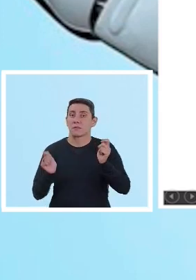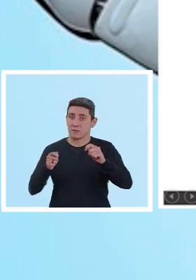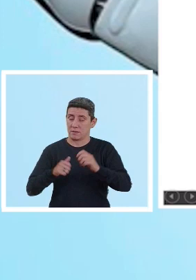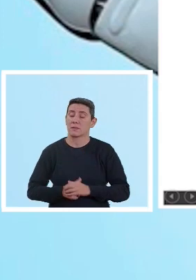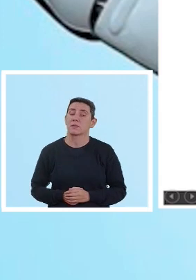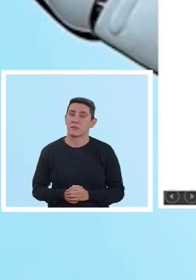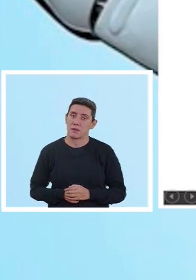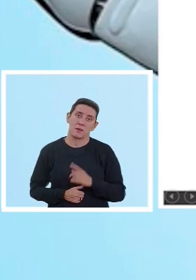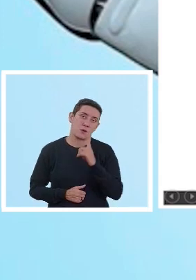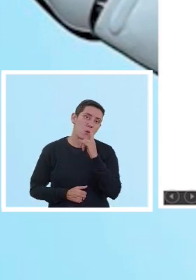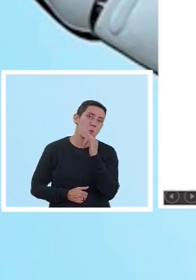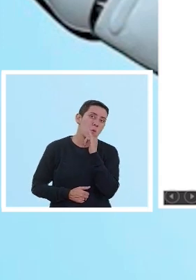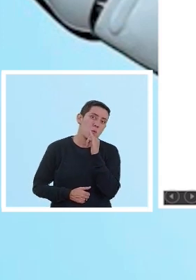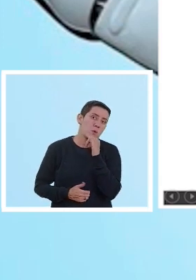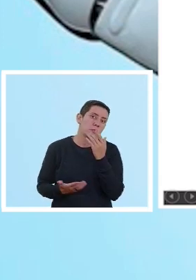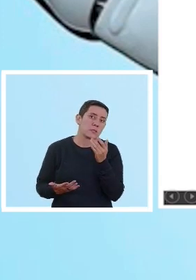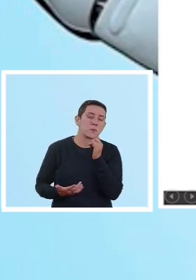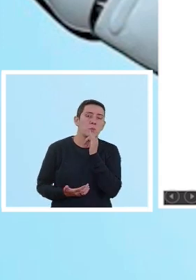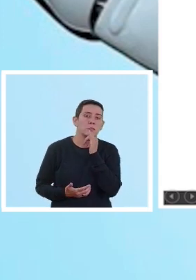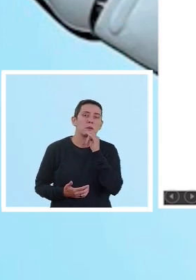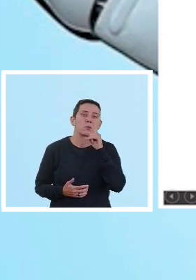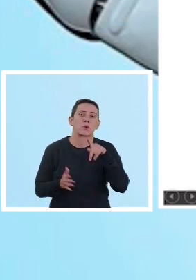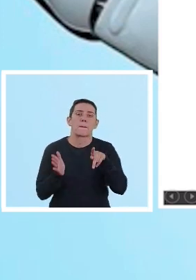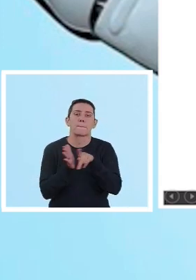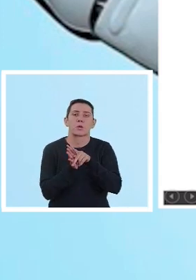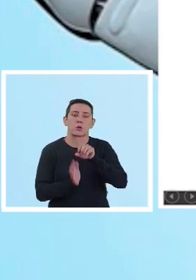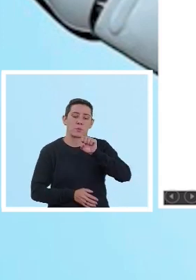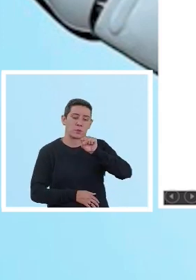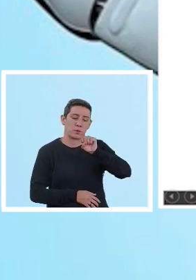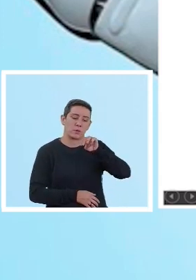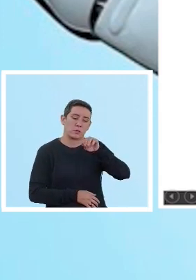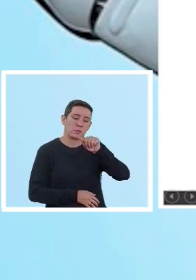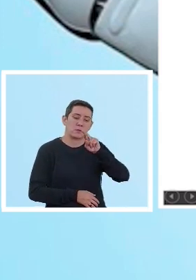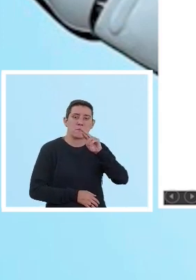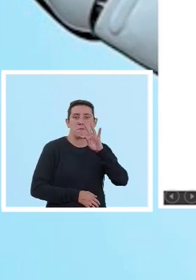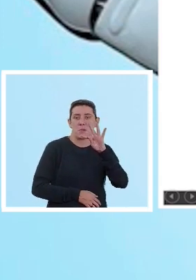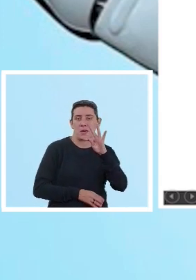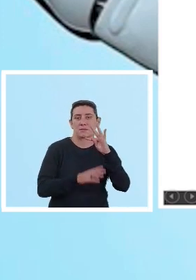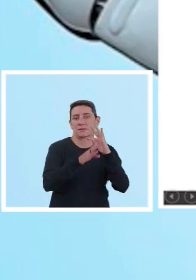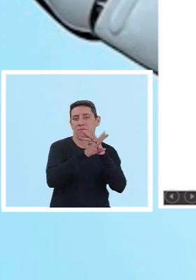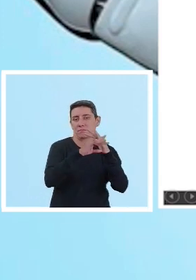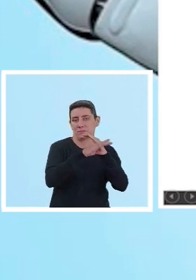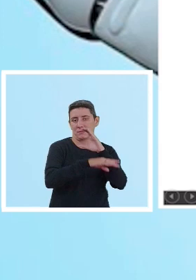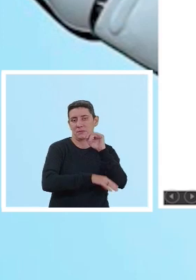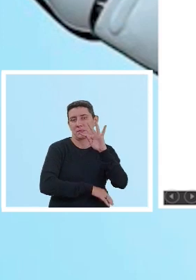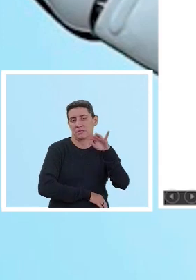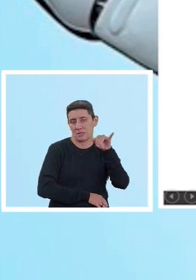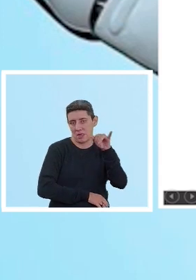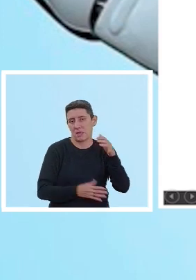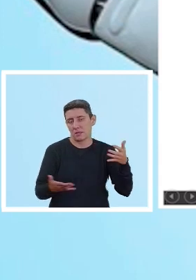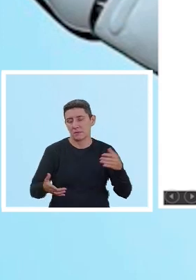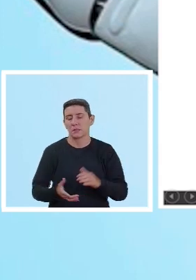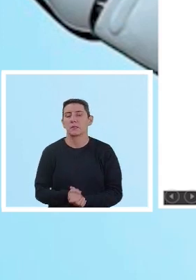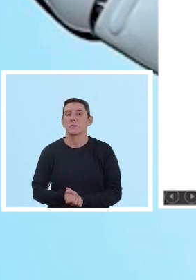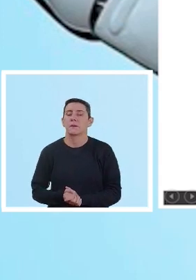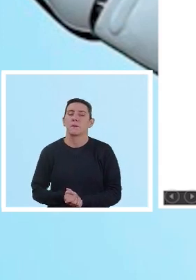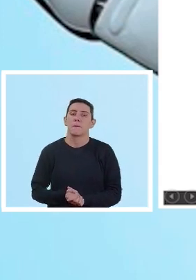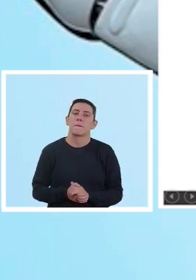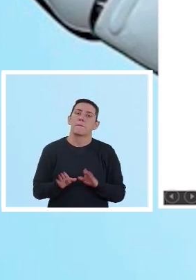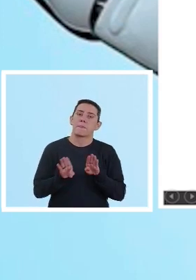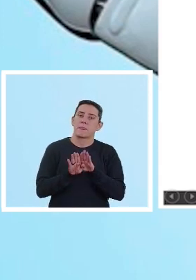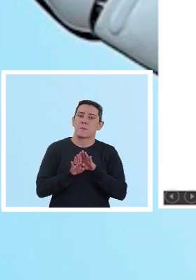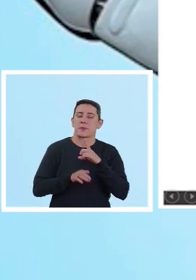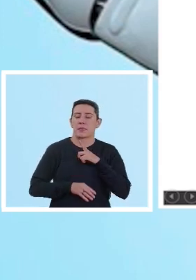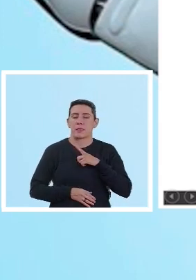é um exemplo por exemplo você ser aplicado em Smart grids né gente também tem esse lixo aqui de desenvolvimento diz mas Iris energias